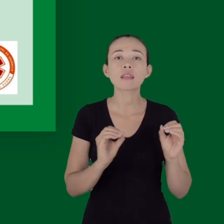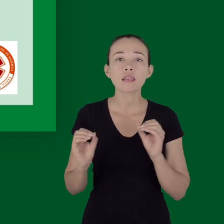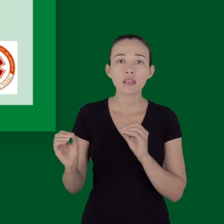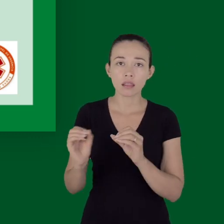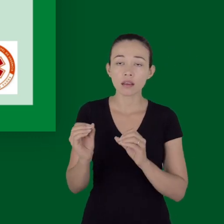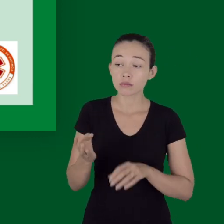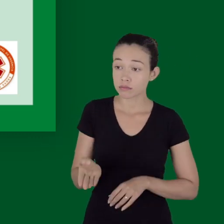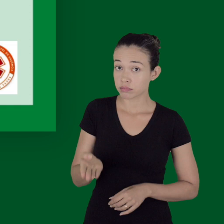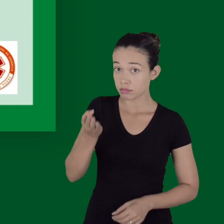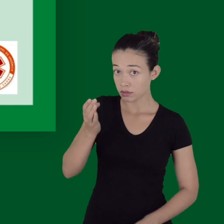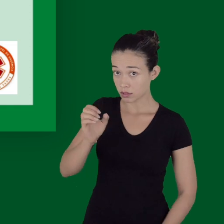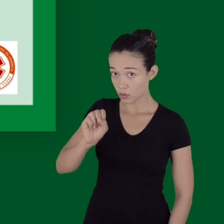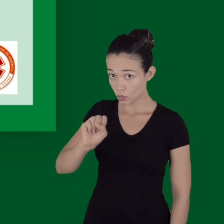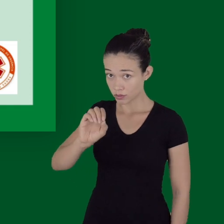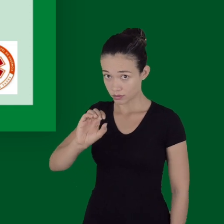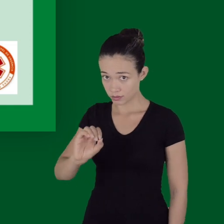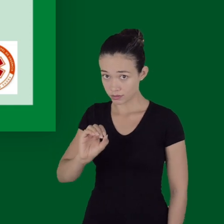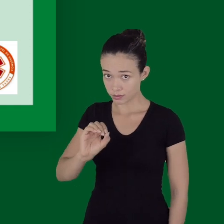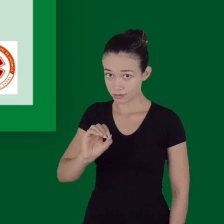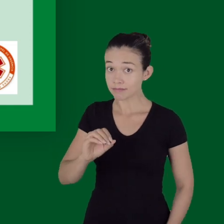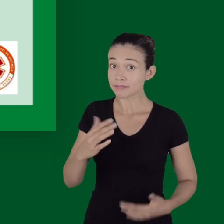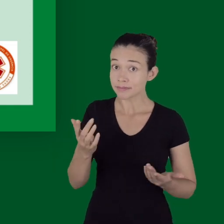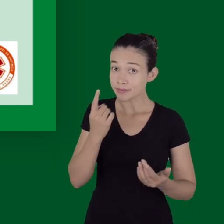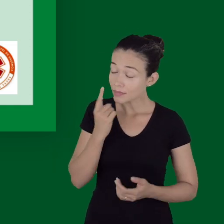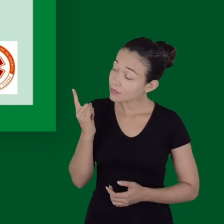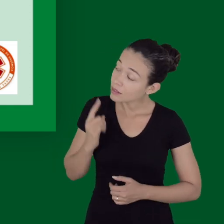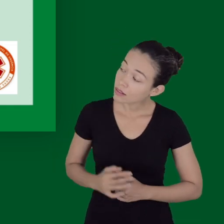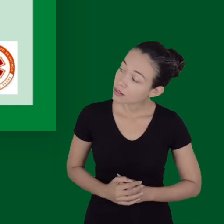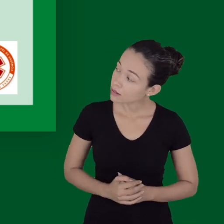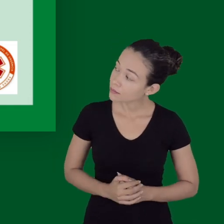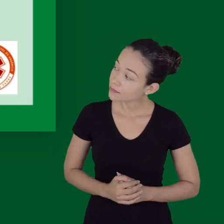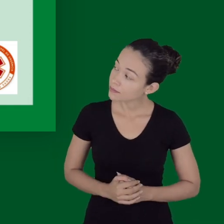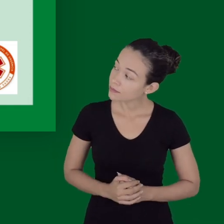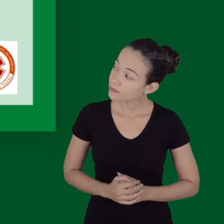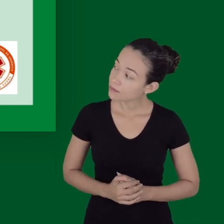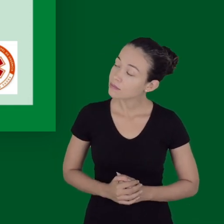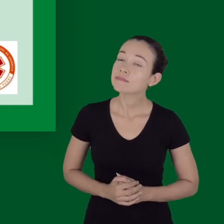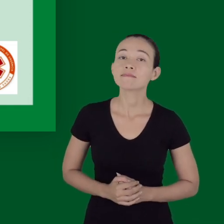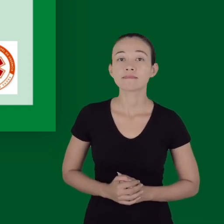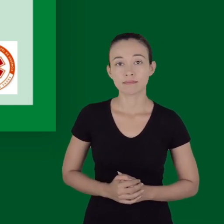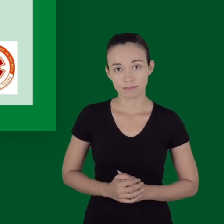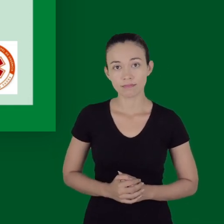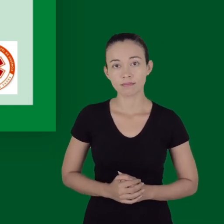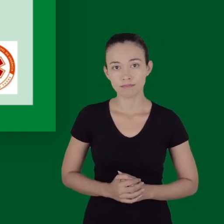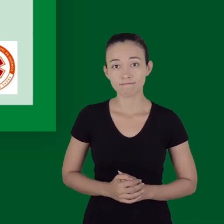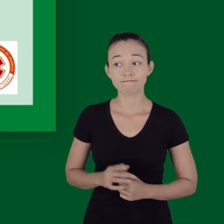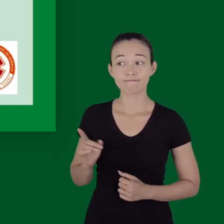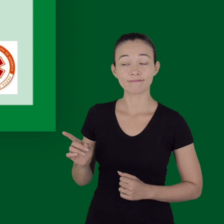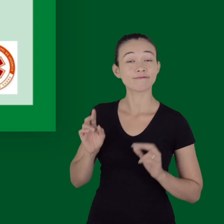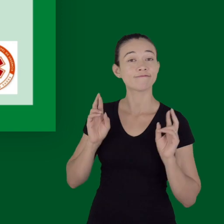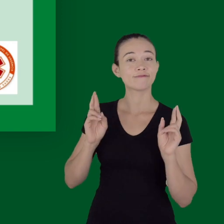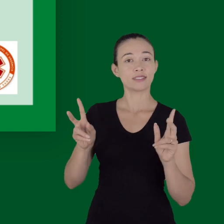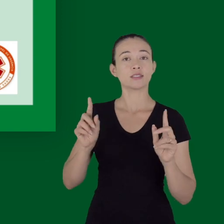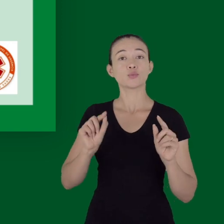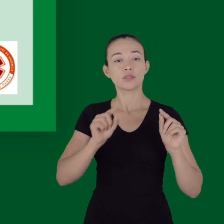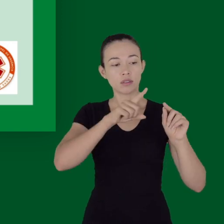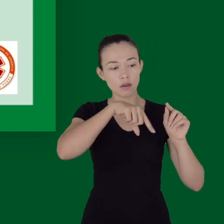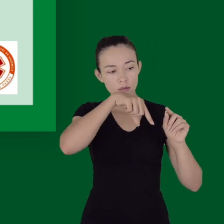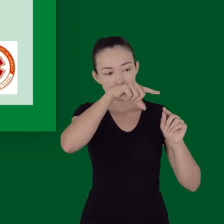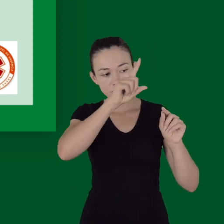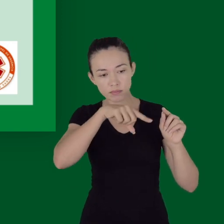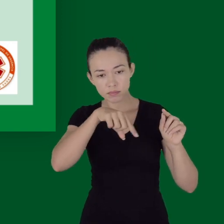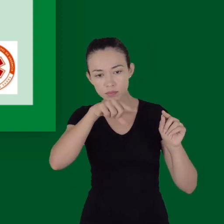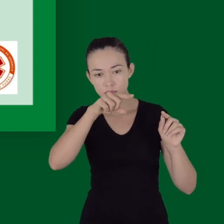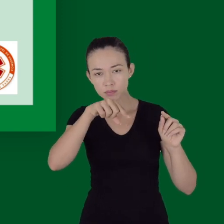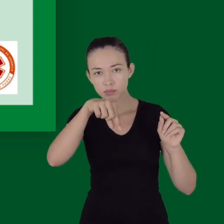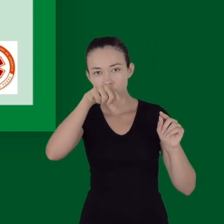falta de estímulo se mantém e eu chego a 80. Nesse momento, chegando a 80, notamos uma diferença na